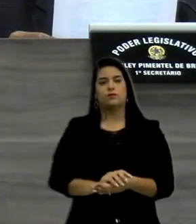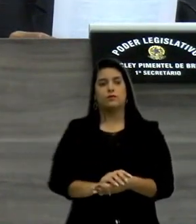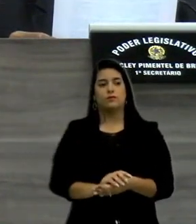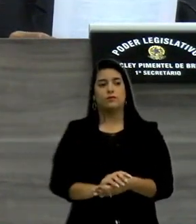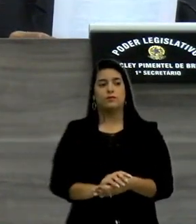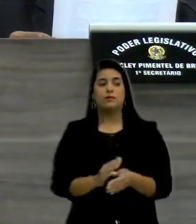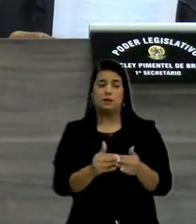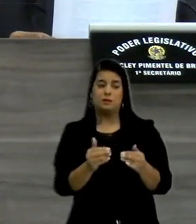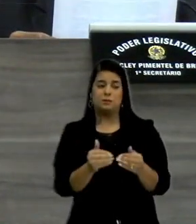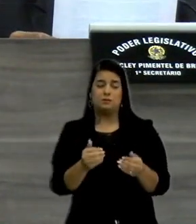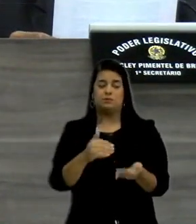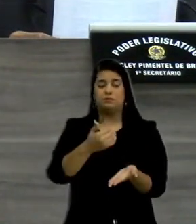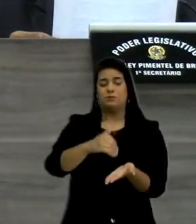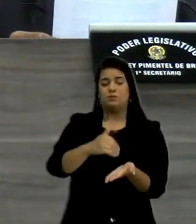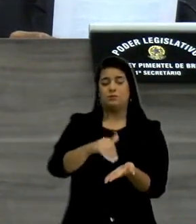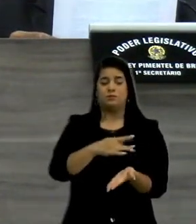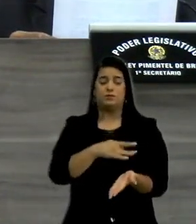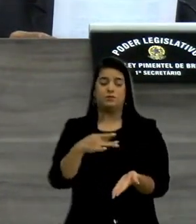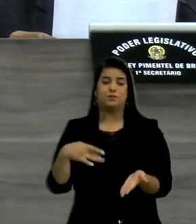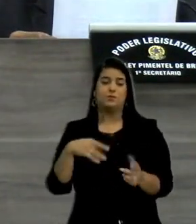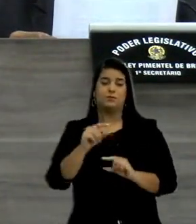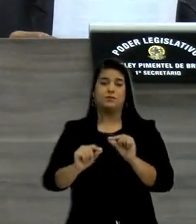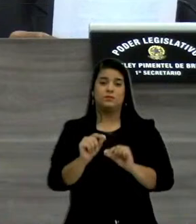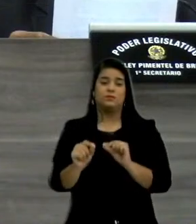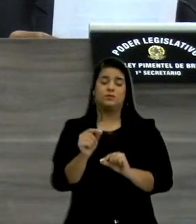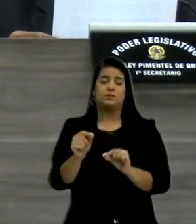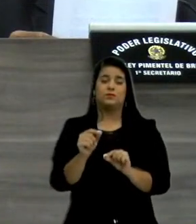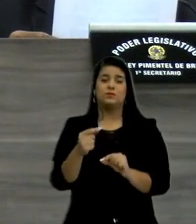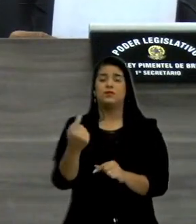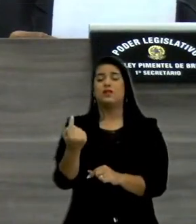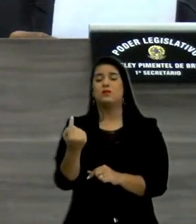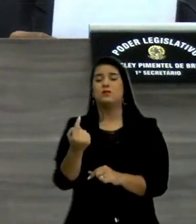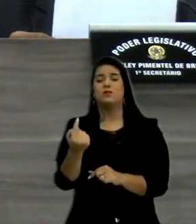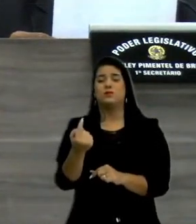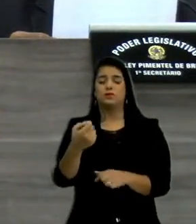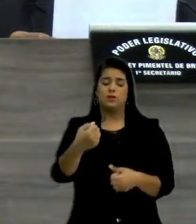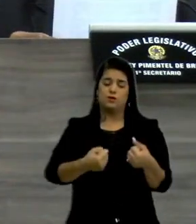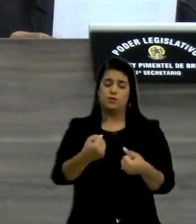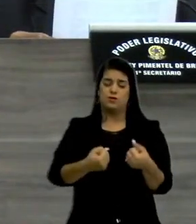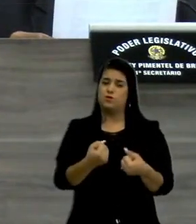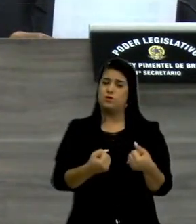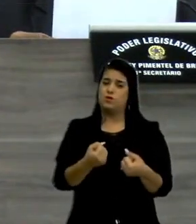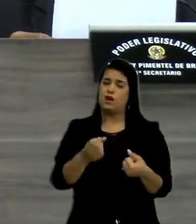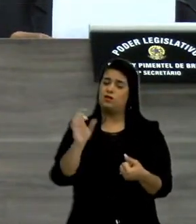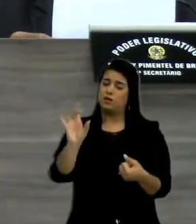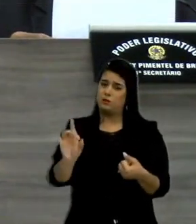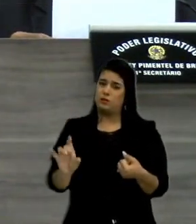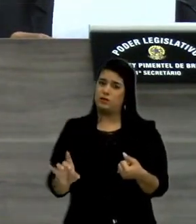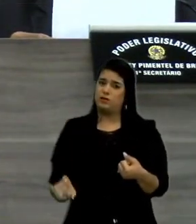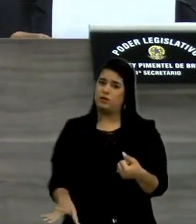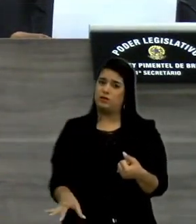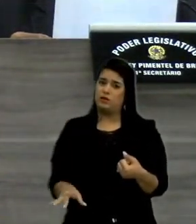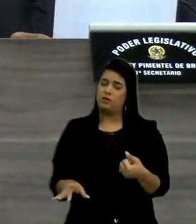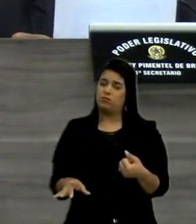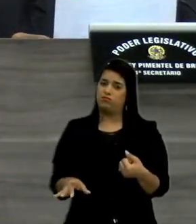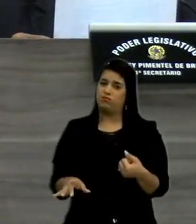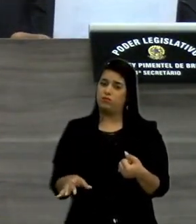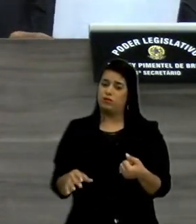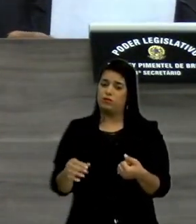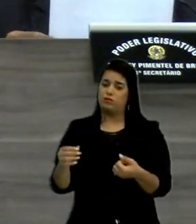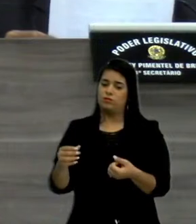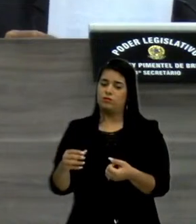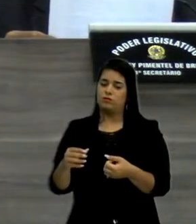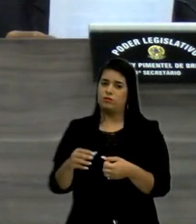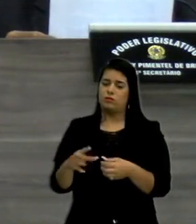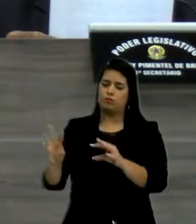por meio da Secretaria Municipal de Saúde, possa proceder com a disponibilização de um veículo exclusivo para a busca de pacientes em alta hospitalar em outros